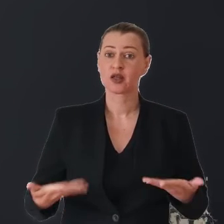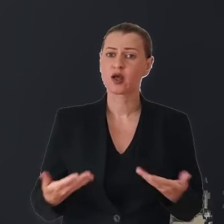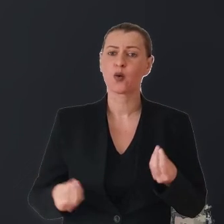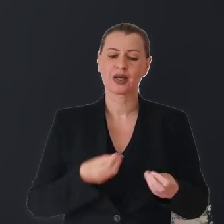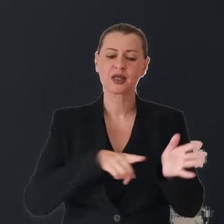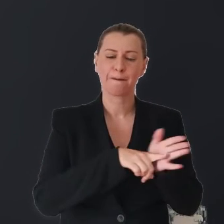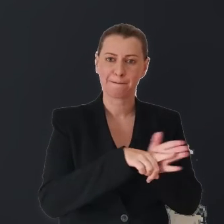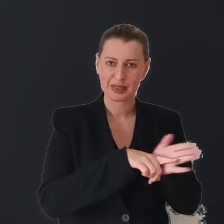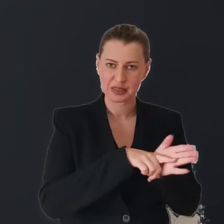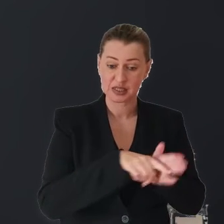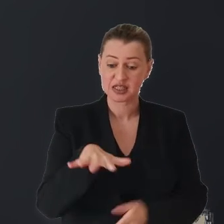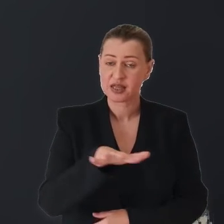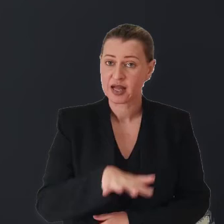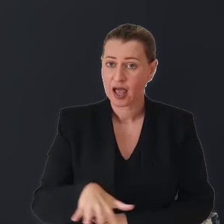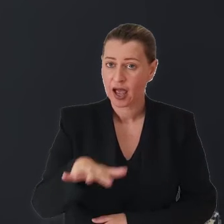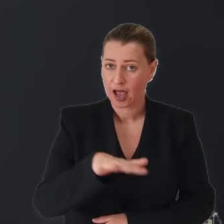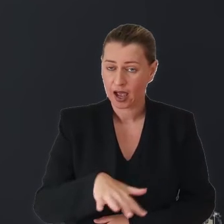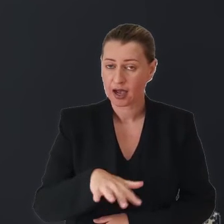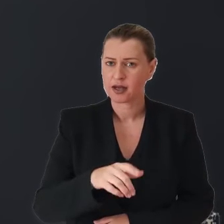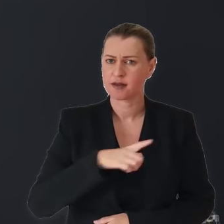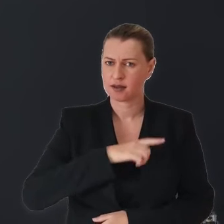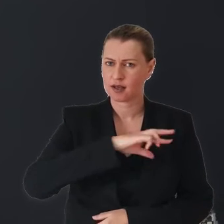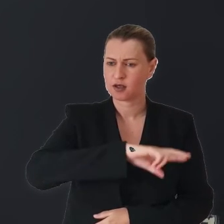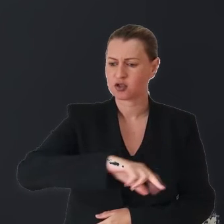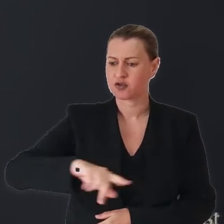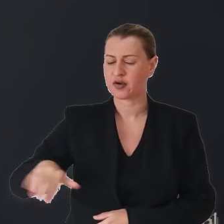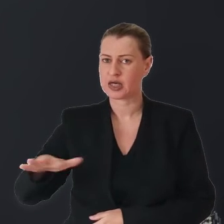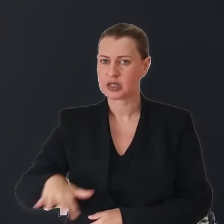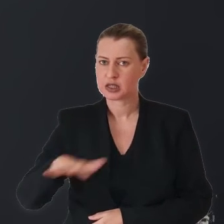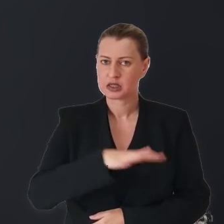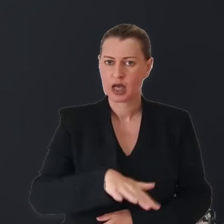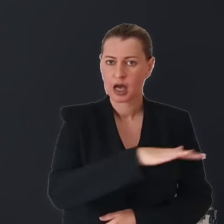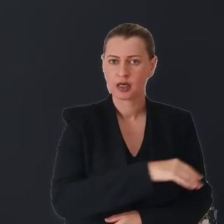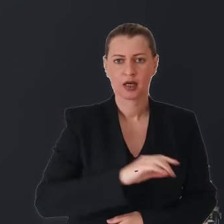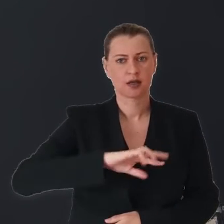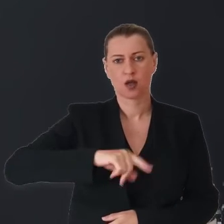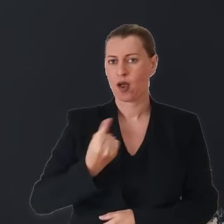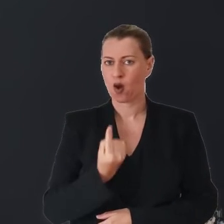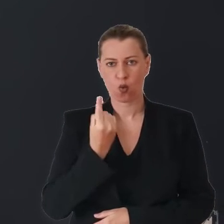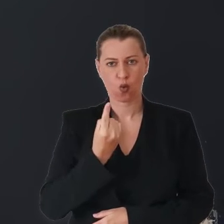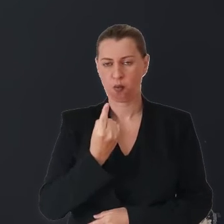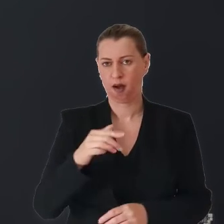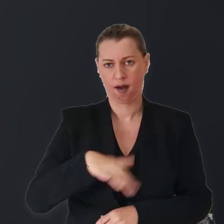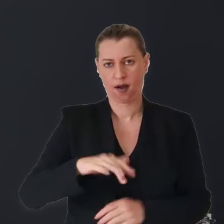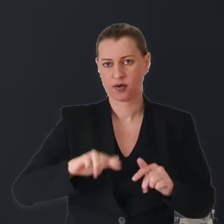Essa pesquisa diária, na verdade, são diversas áreas, não é só uma área de atuação, é